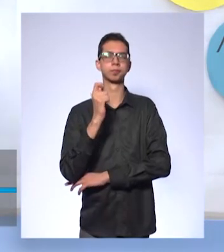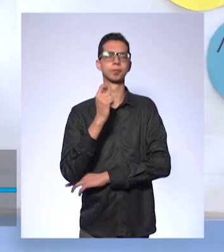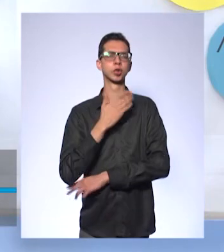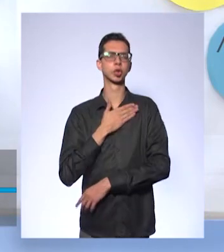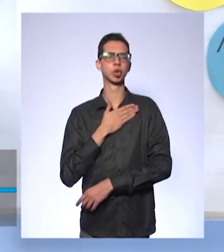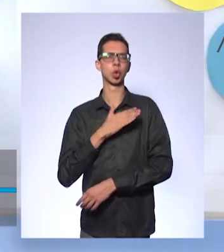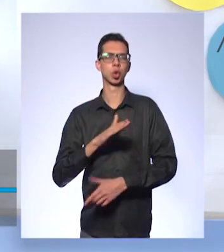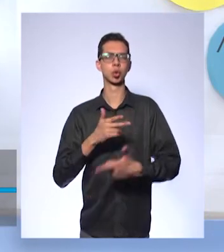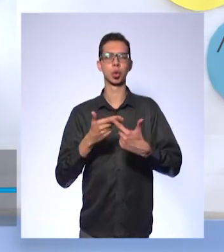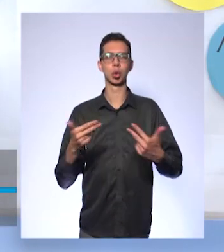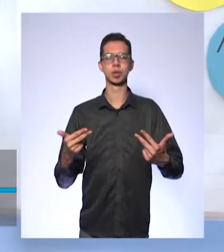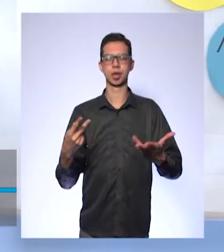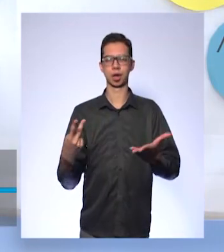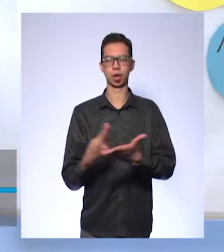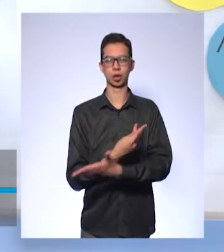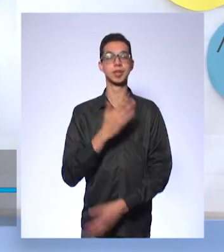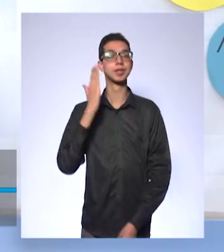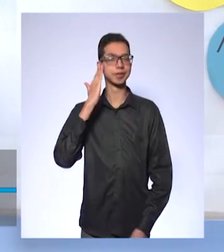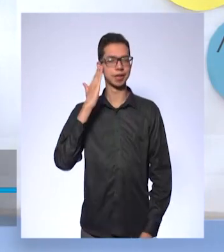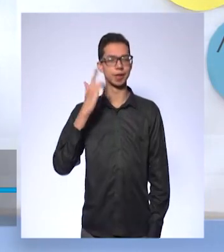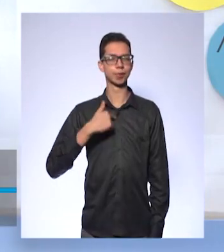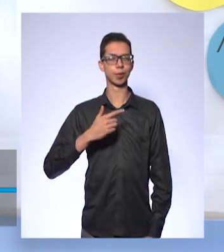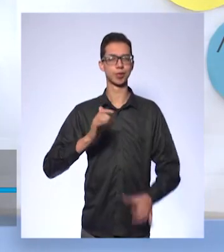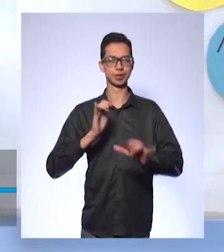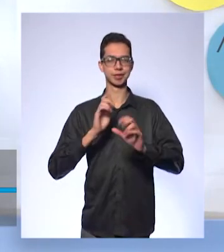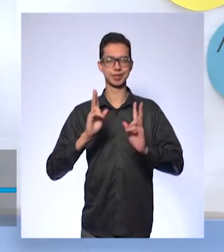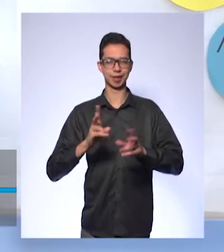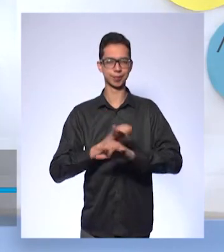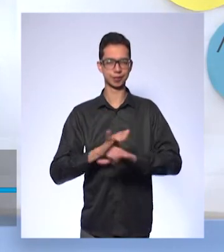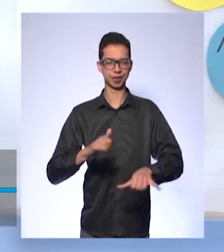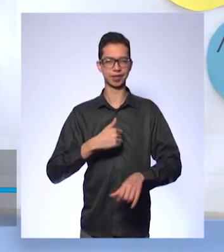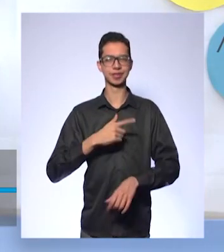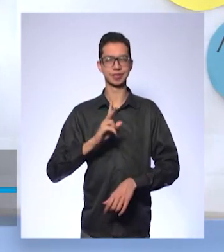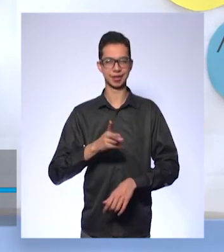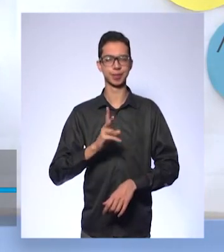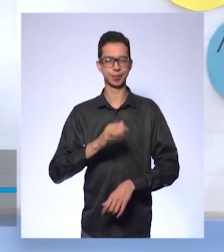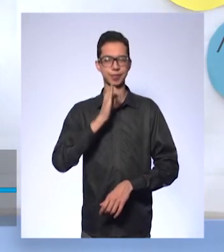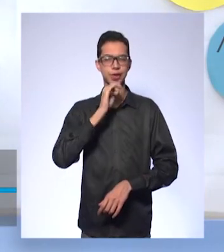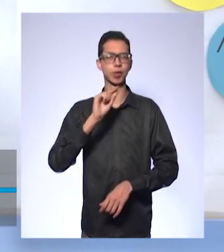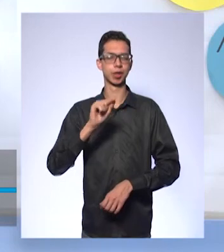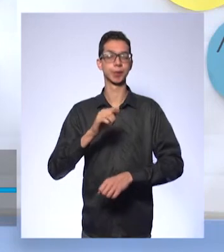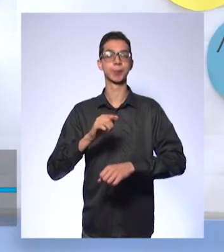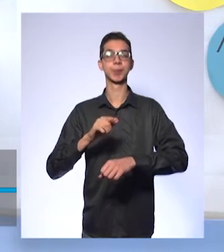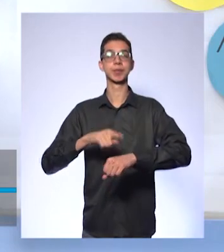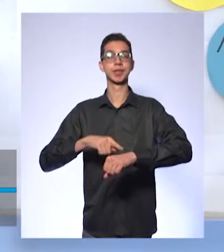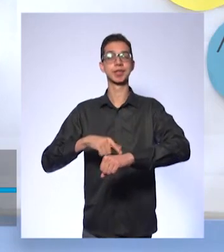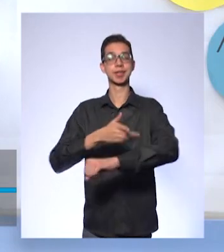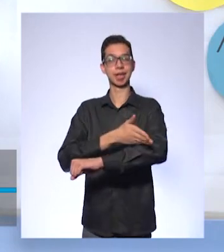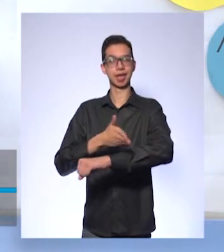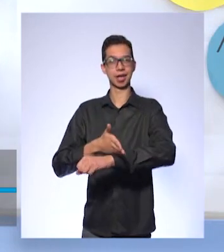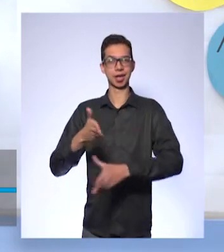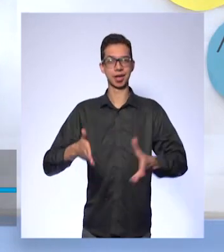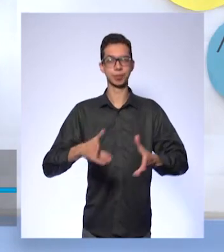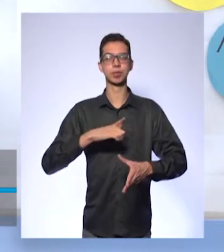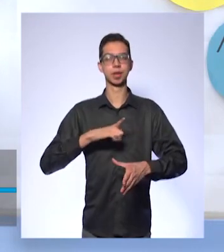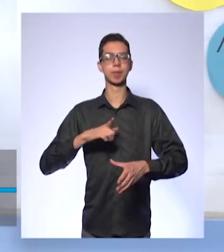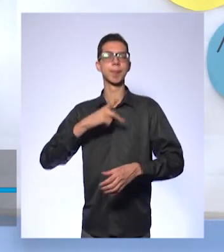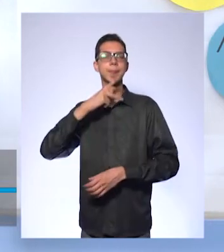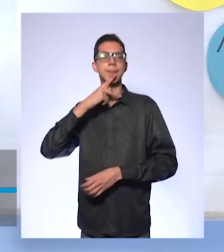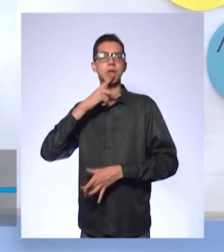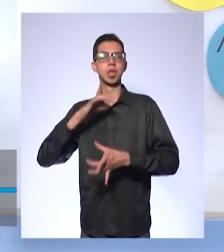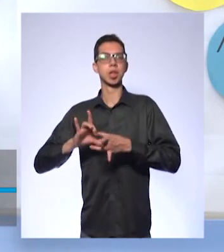acontecendo. Sabe aquela história que eu sempre conto para vocês, que nesse período da história nós tínhamos um partido liberal e tínhamos